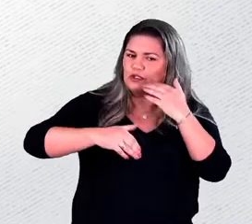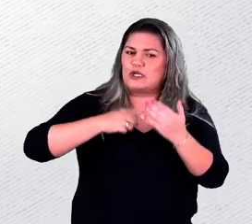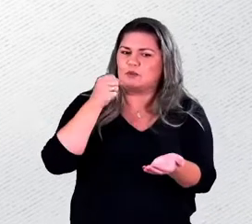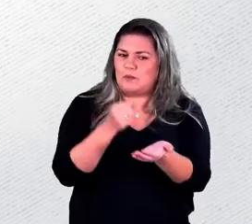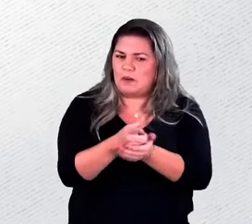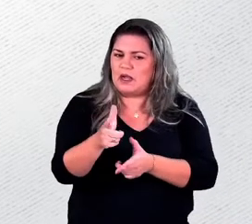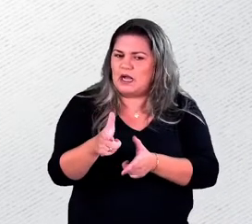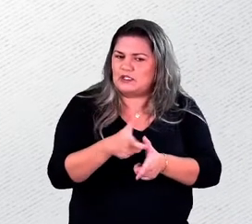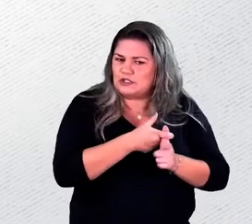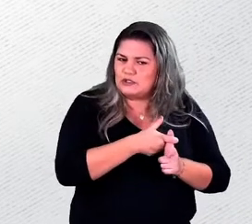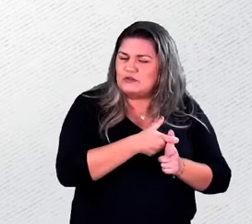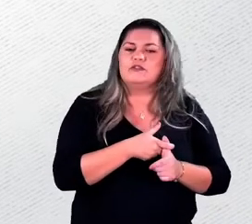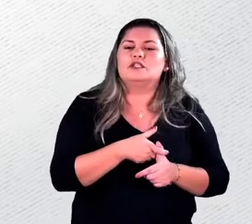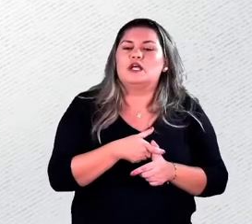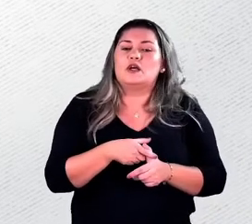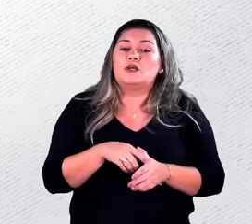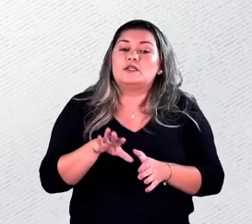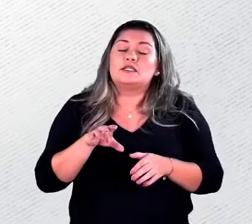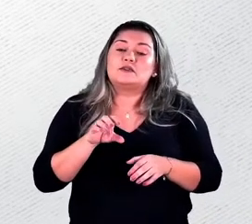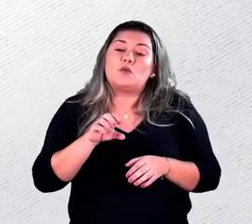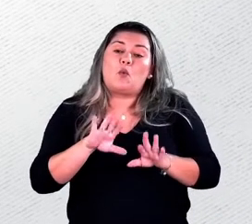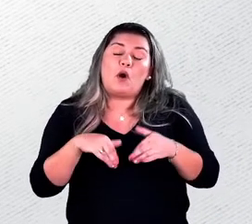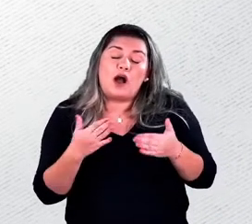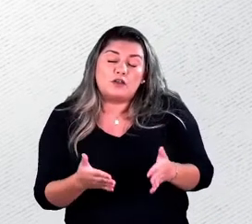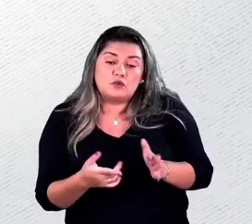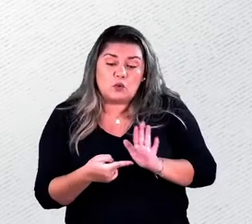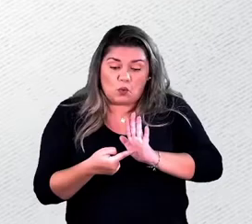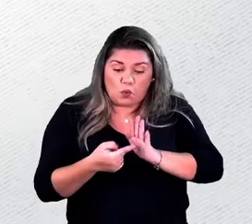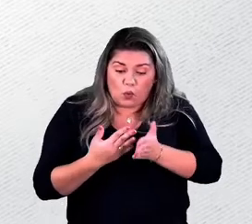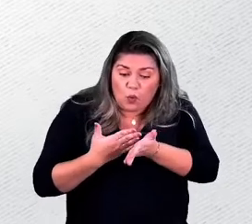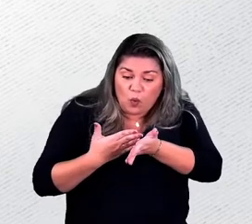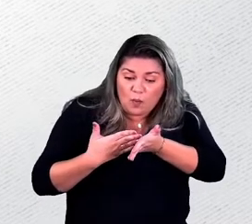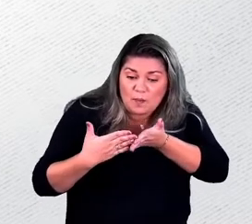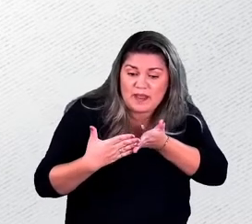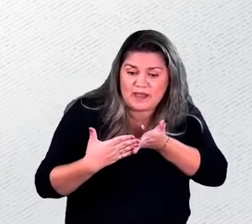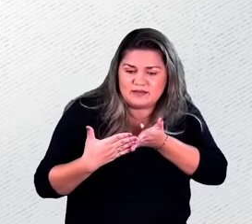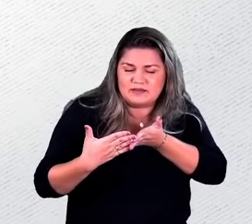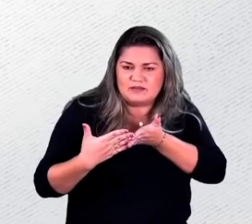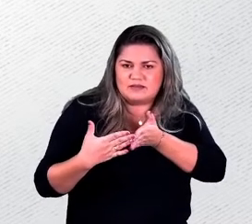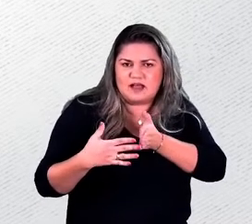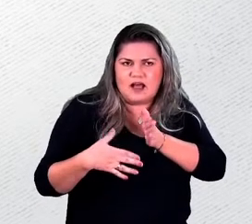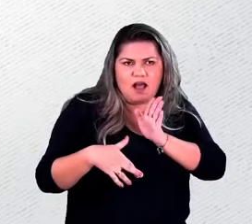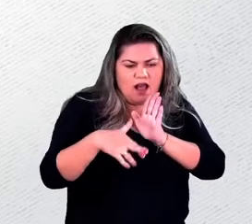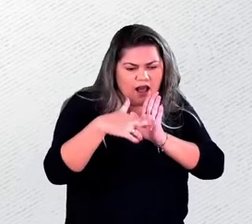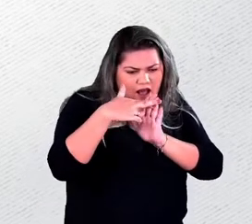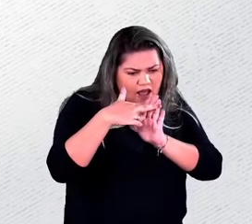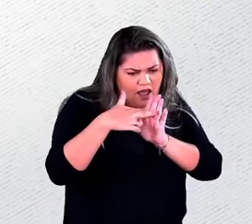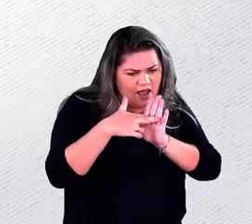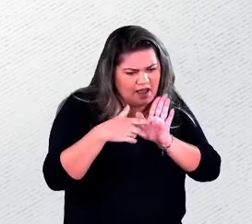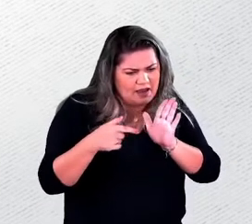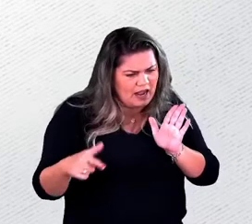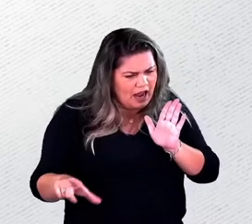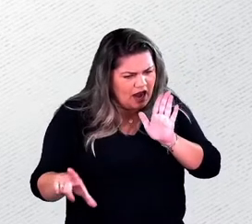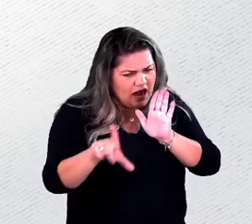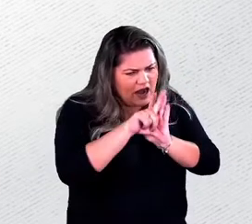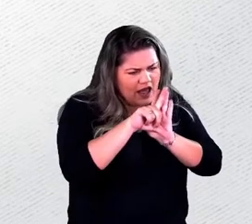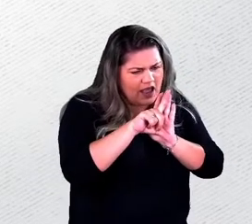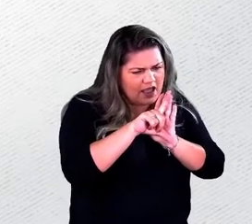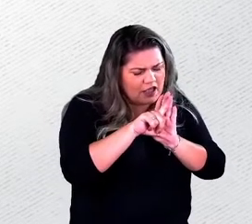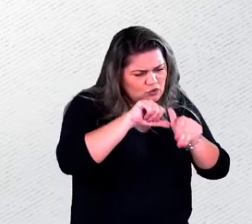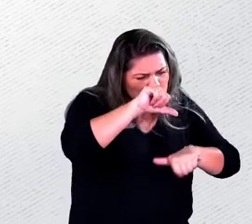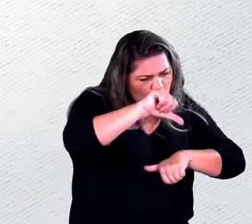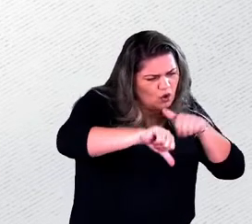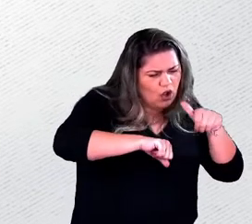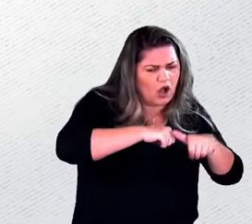Principalmente quando se parte da premissa de que o Marco legal reformado pela lei